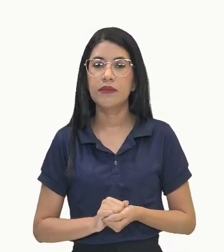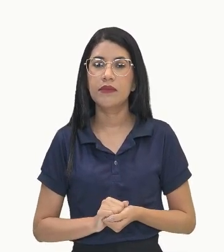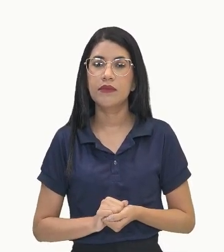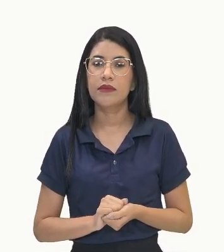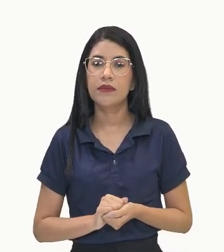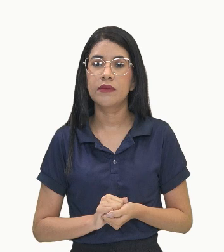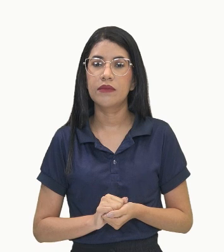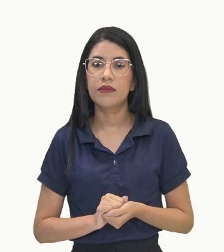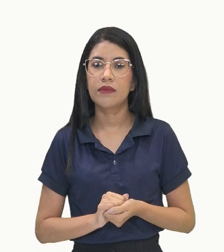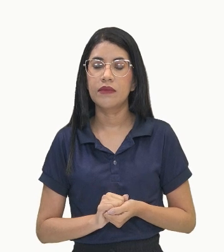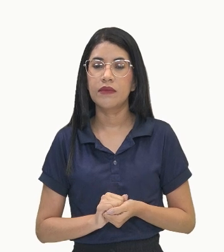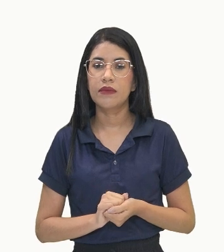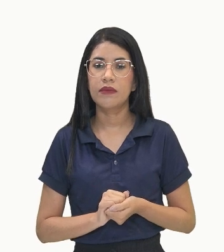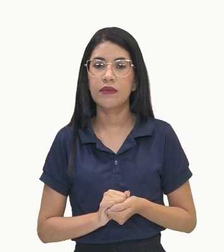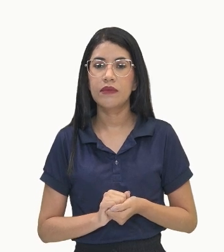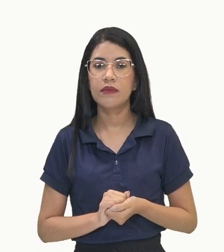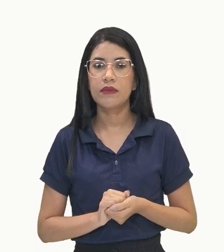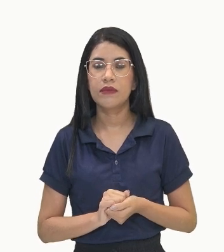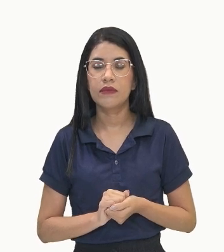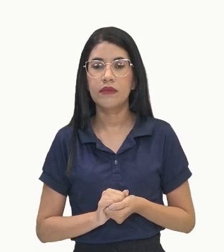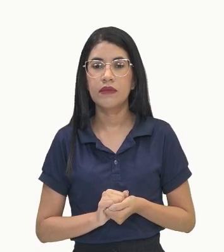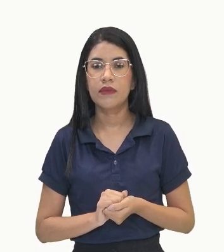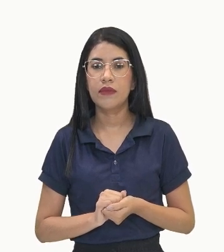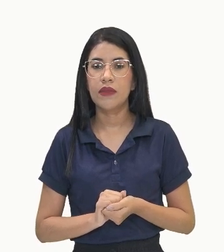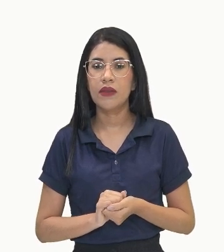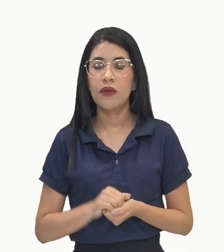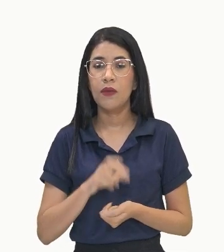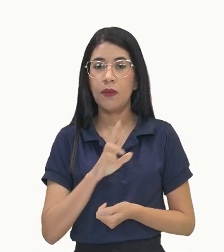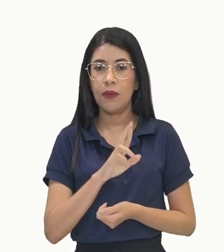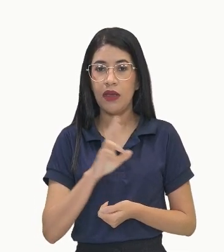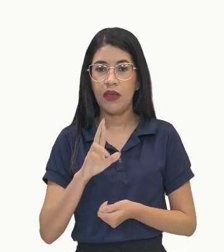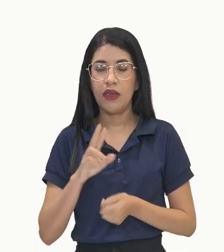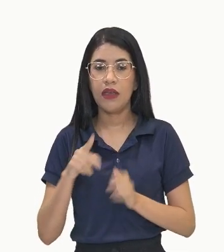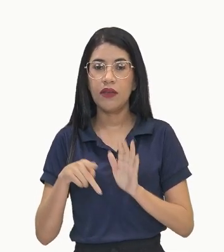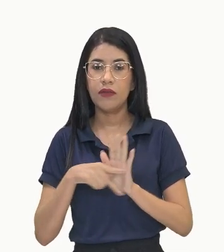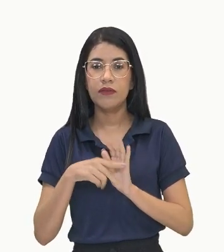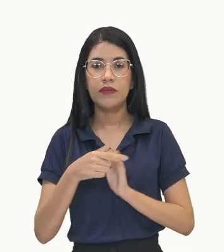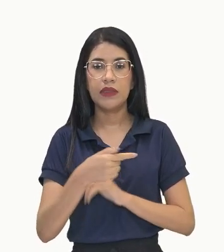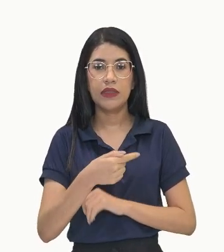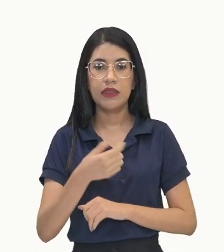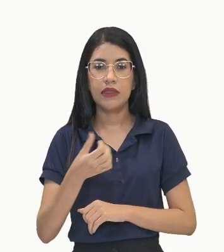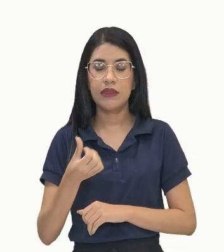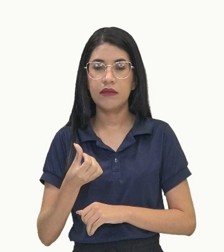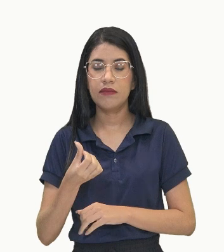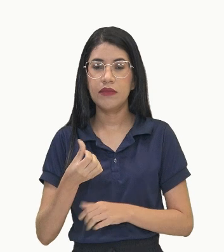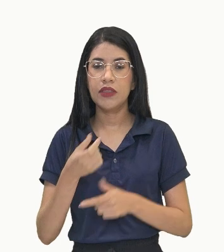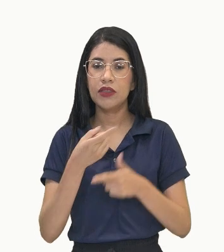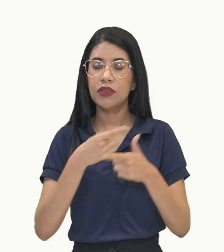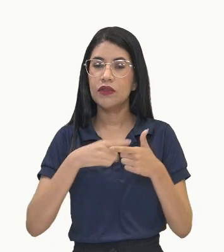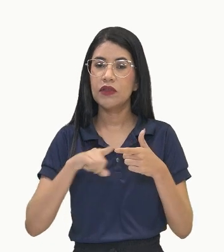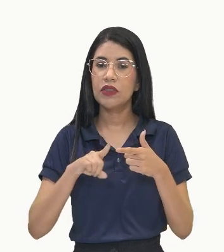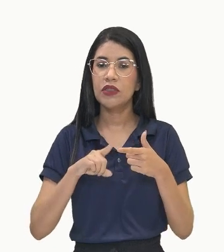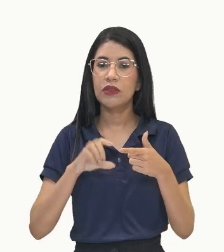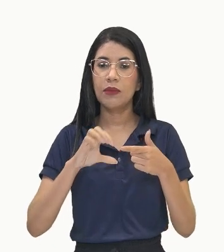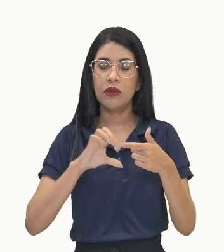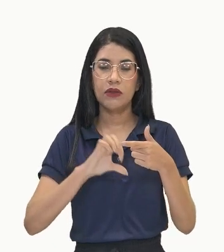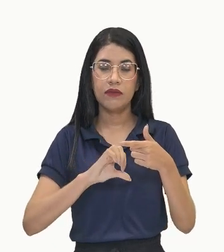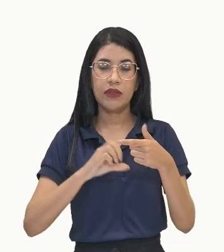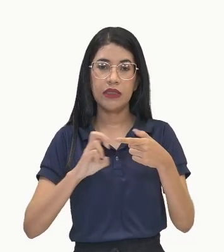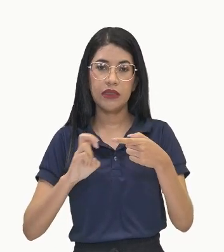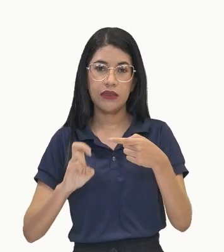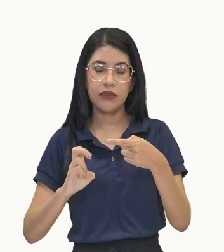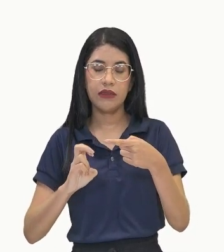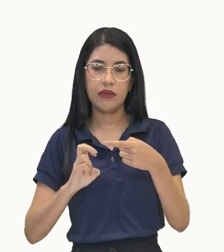que isso aqui é o quê? Vai ser 76 dividido por